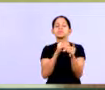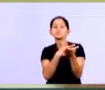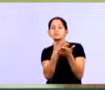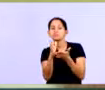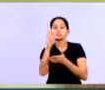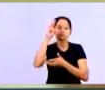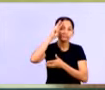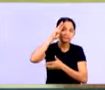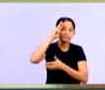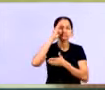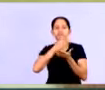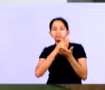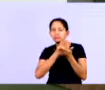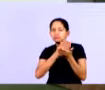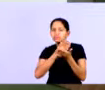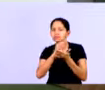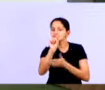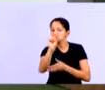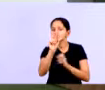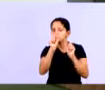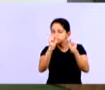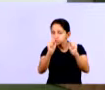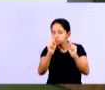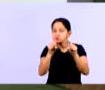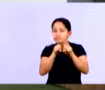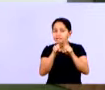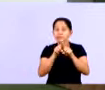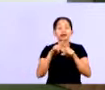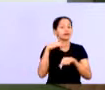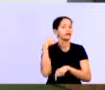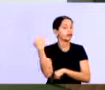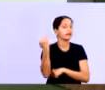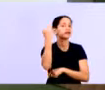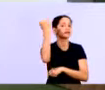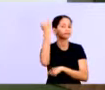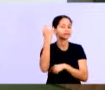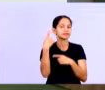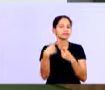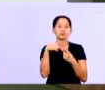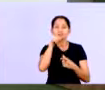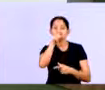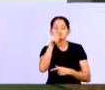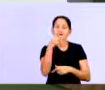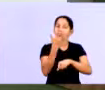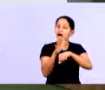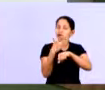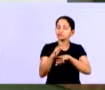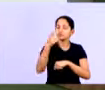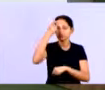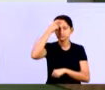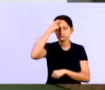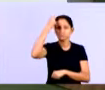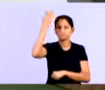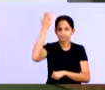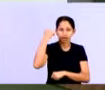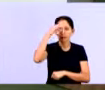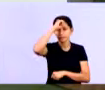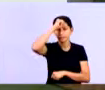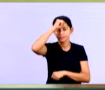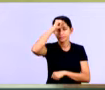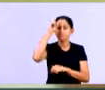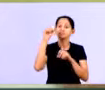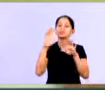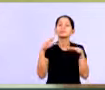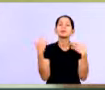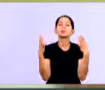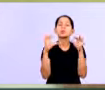terça, né? Ok, professora. Até porque é importante oportunizar para que o aluno faça uma atividade consciente, né? Sim, gente. O mais importante não é